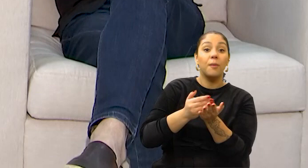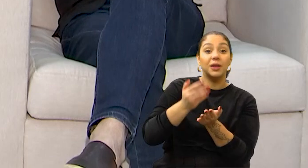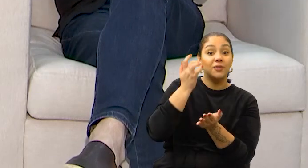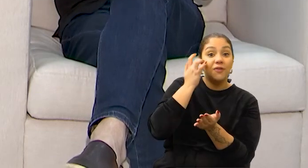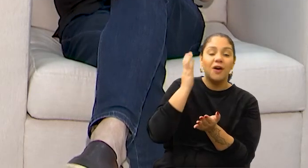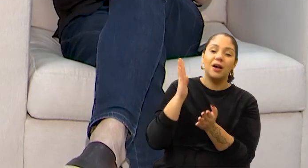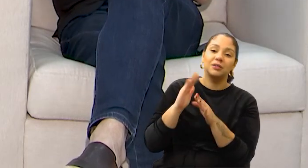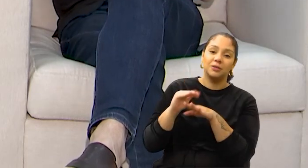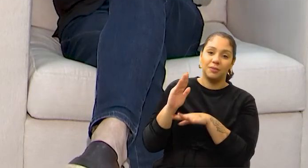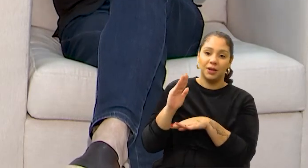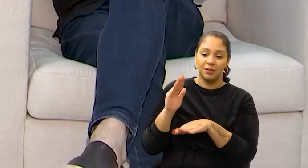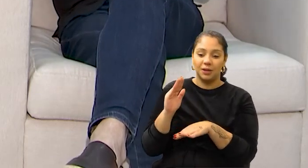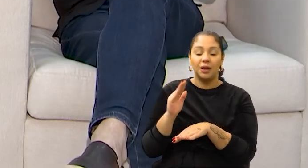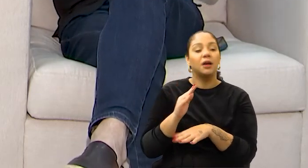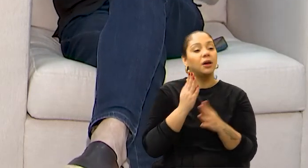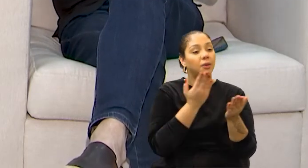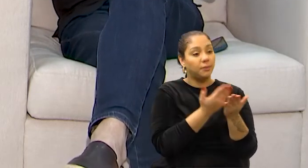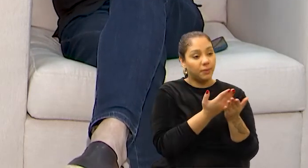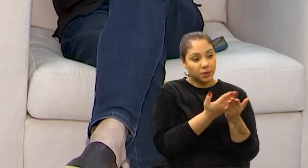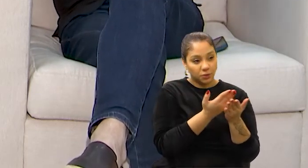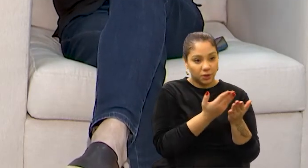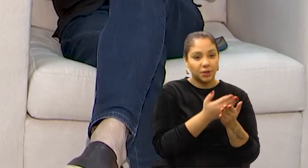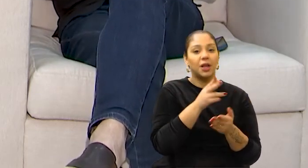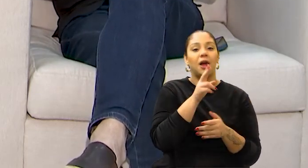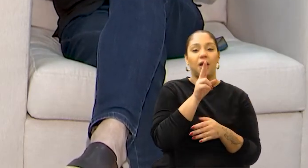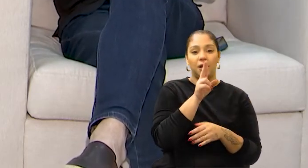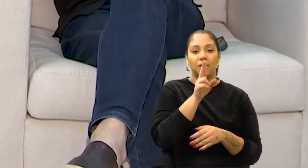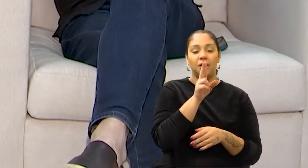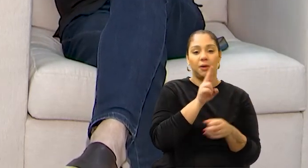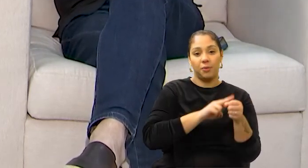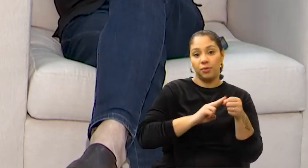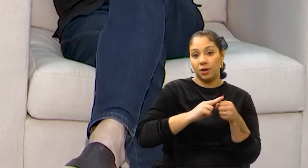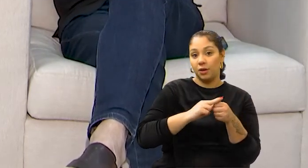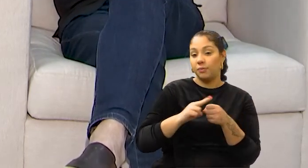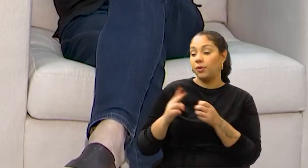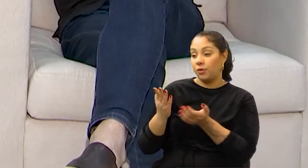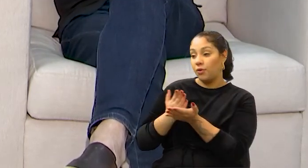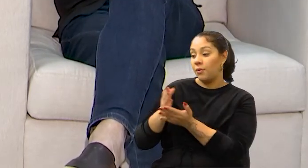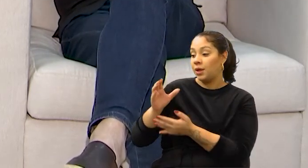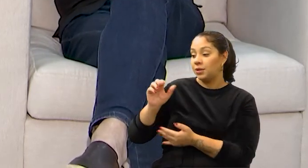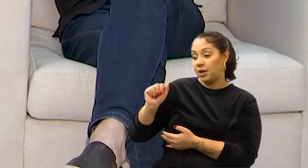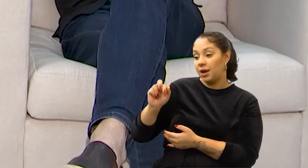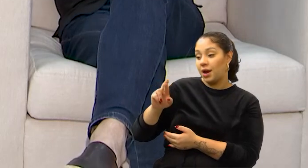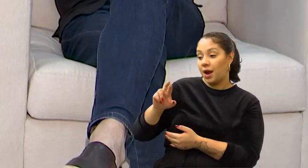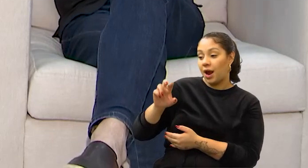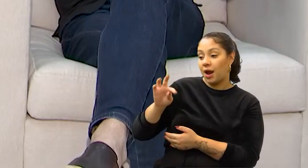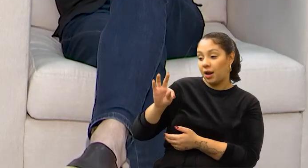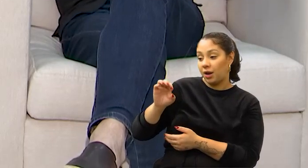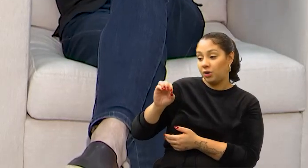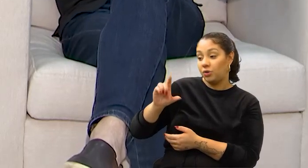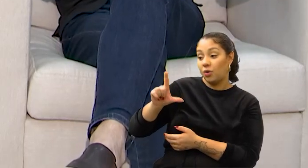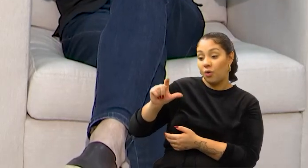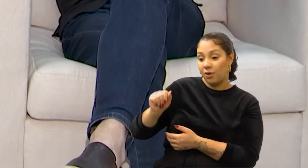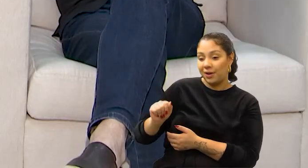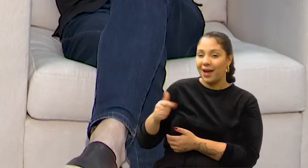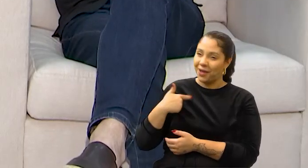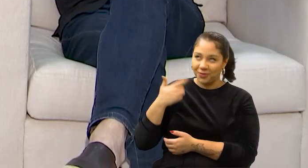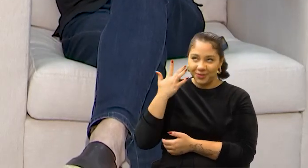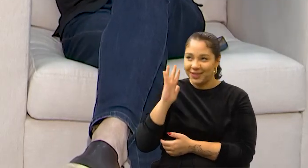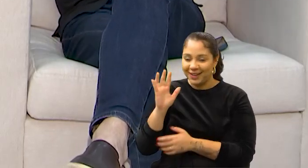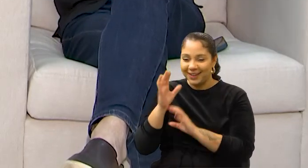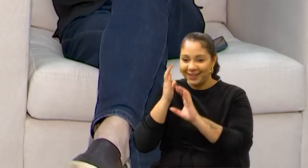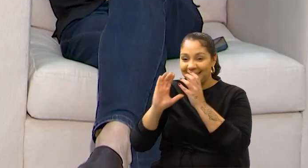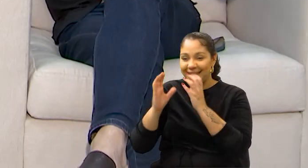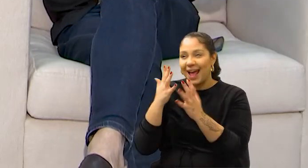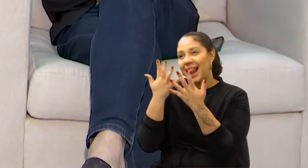começa pelo que tá mais fácil comece lá com Cartola Ouça as músicas né